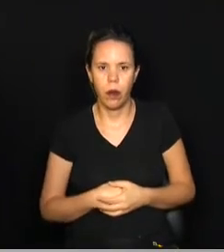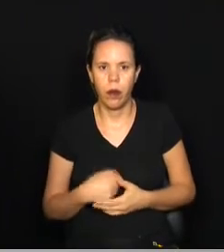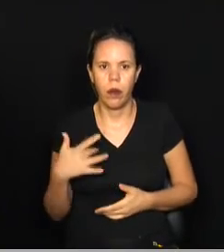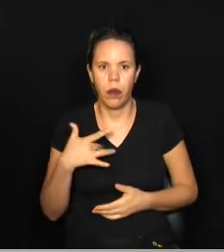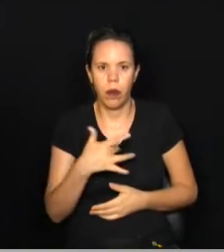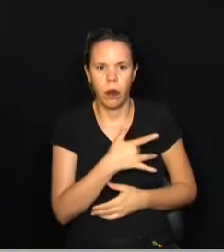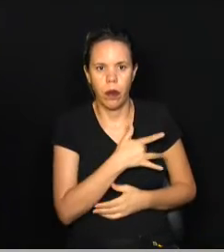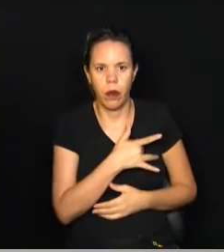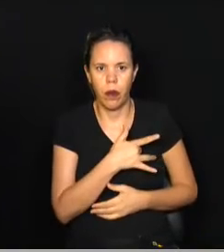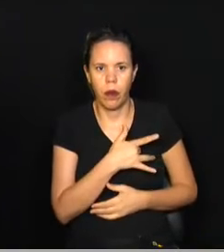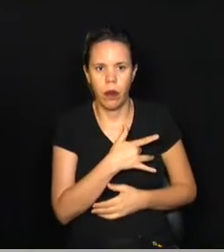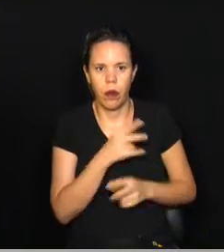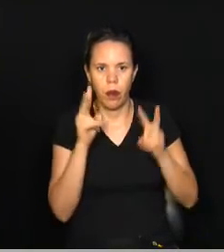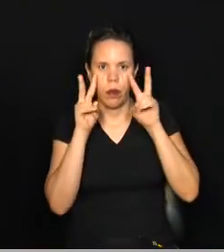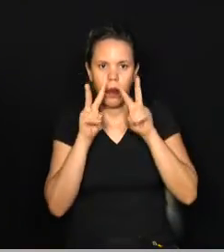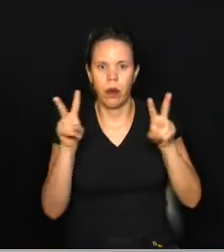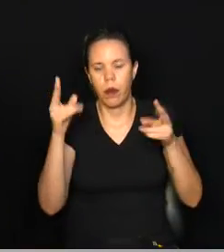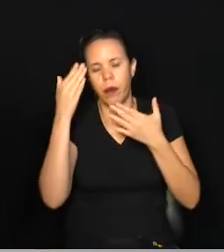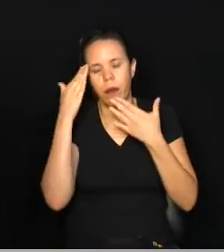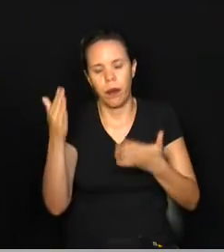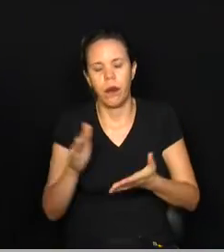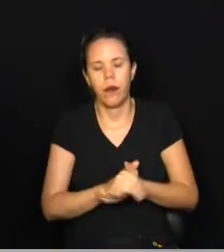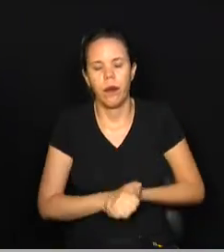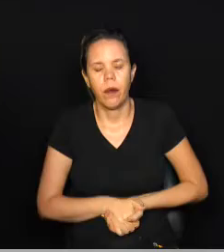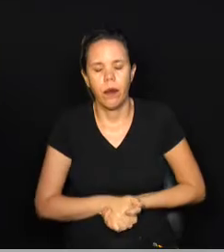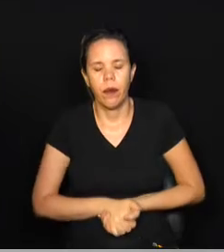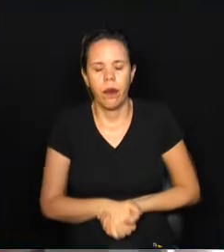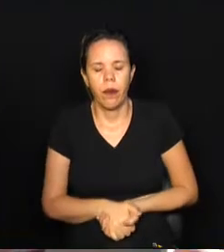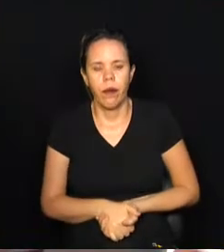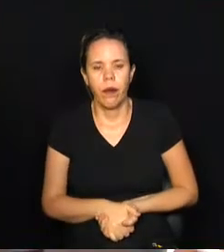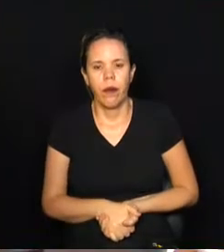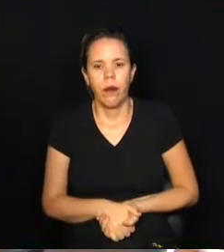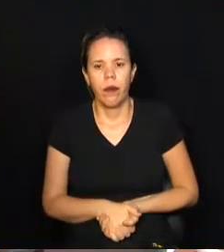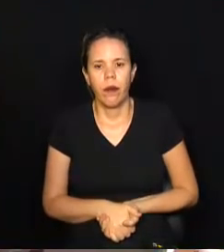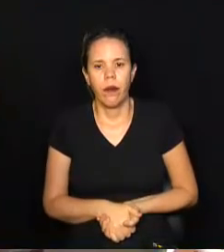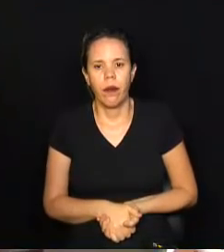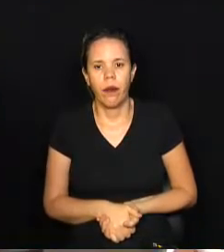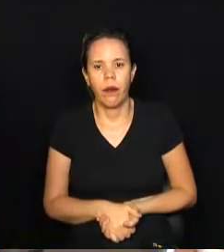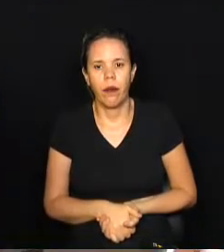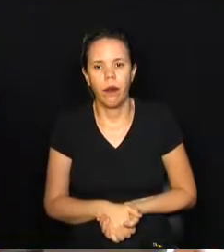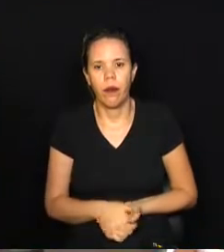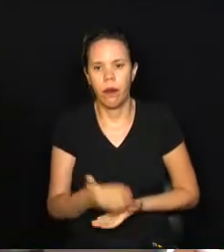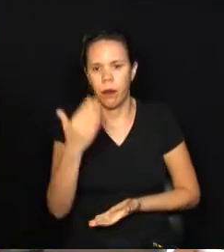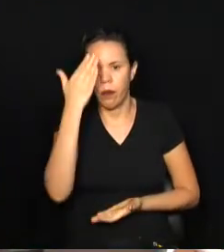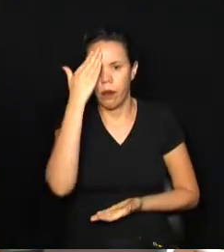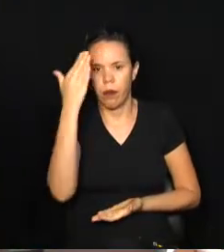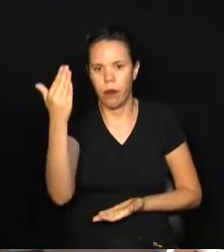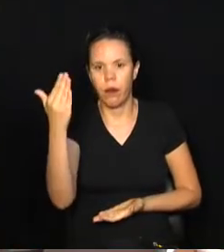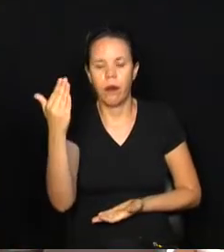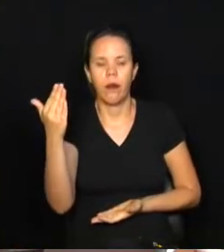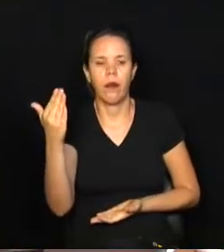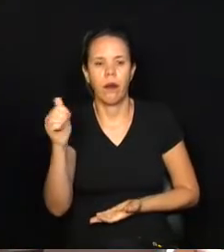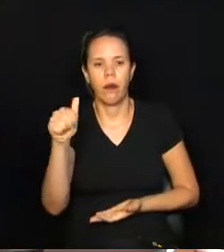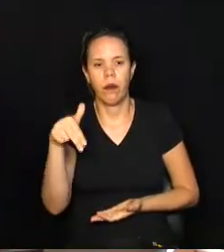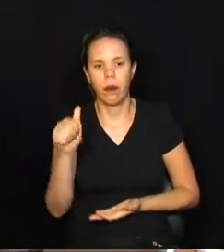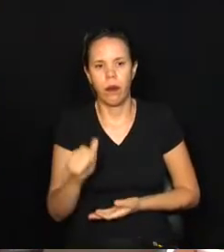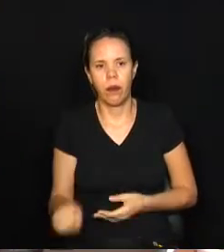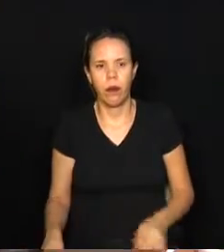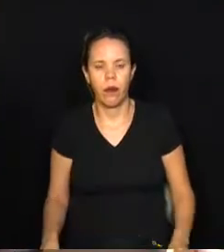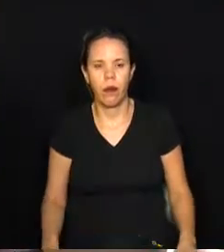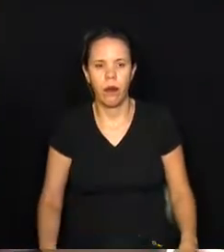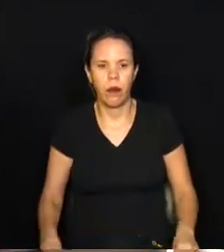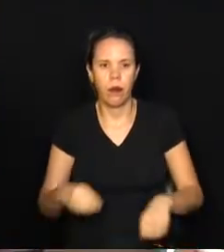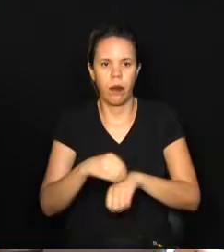saúde primária visual. Muito obrigada. Muito bem, muito obrigado, dona Ana. Eu